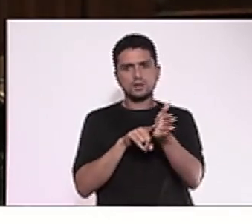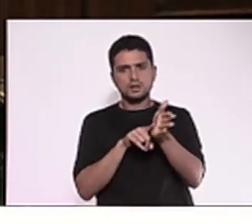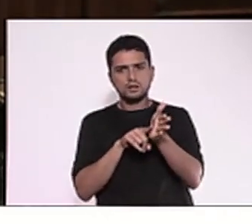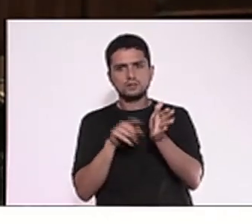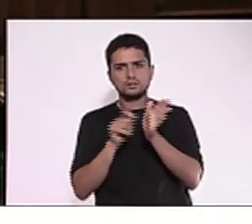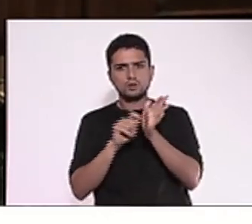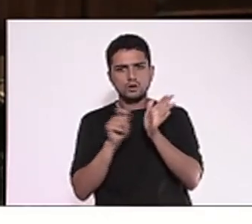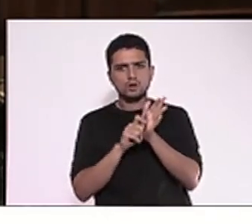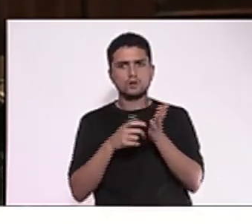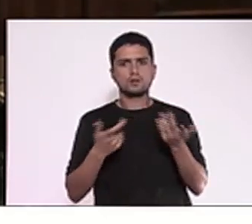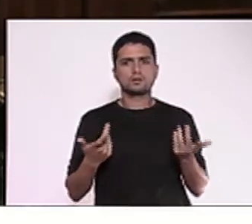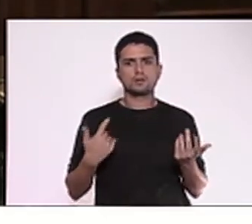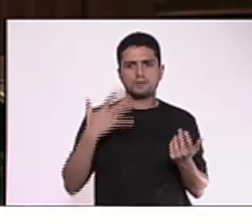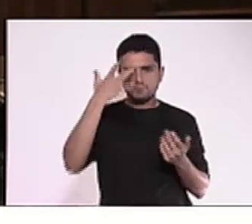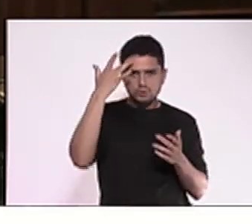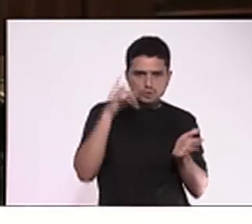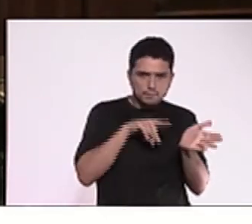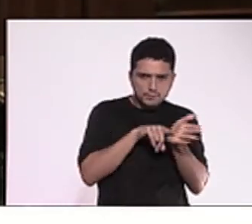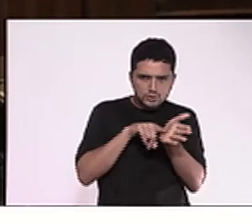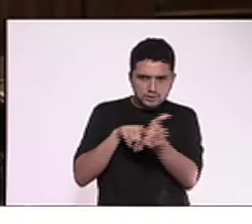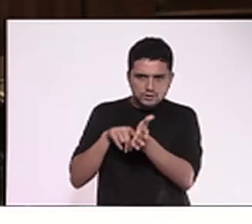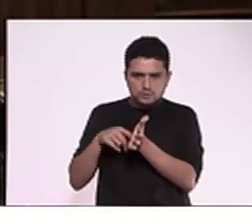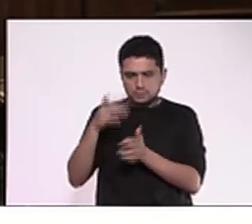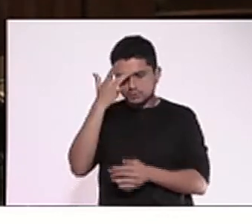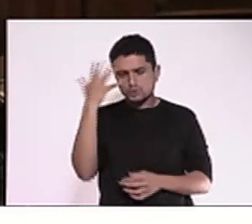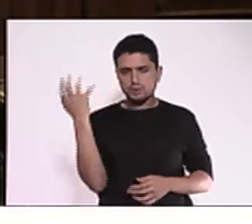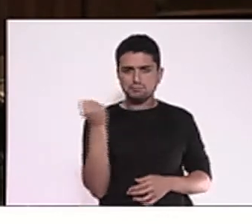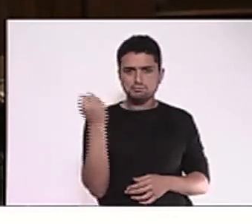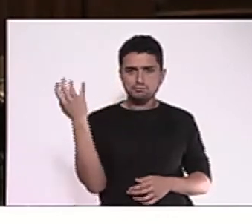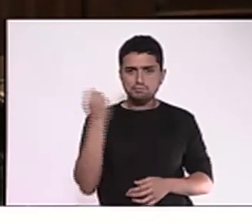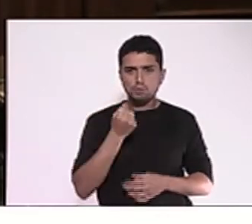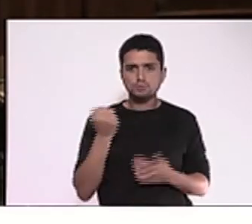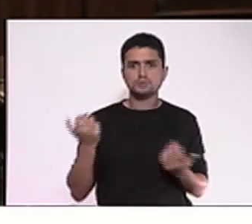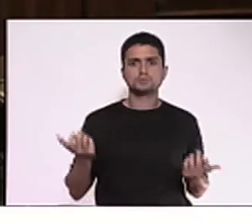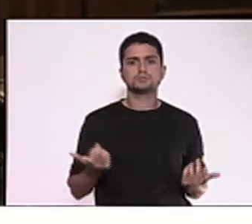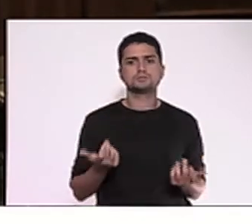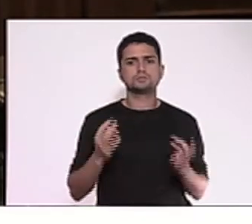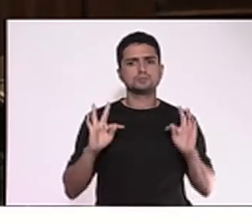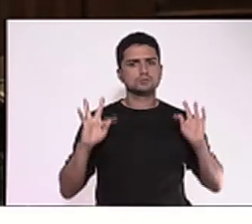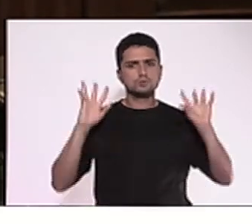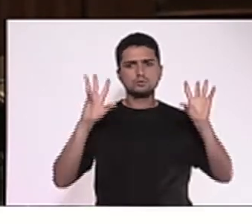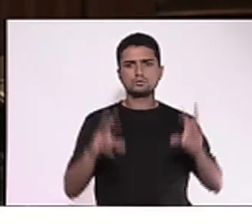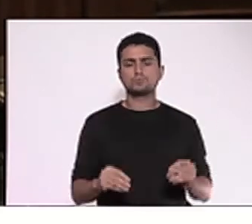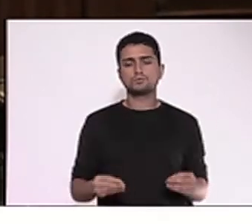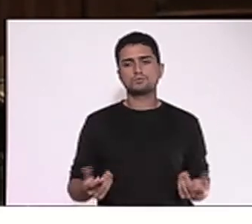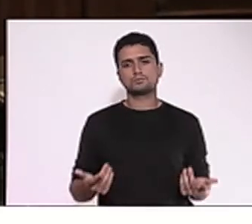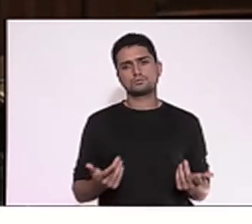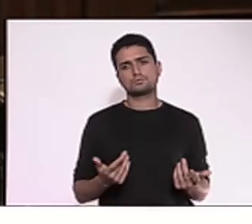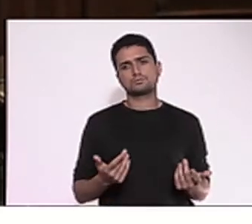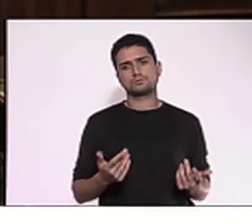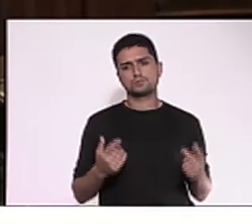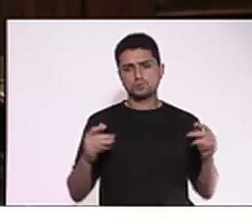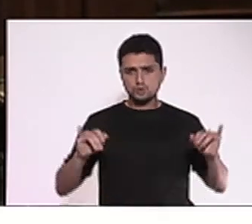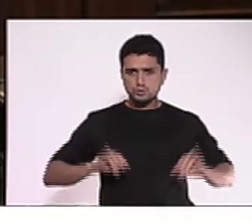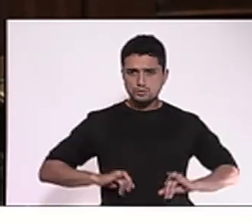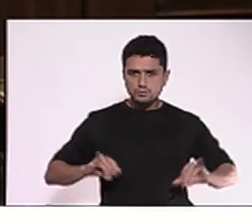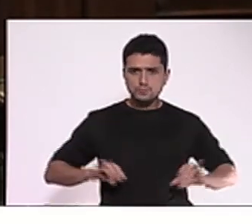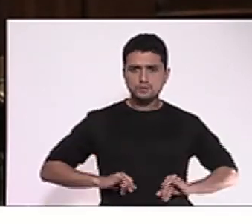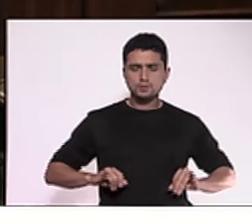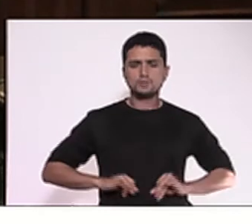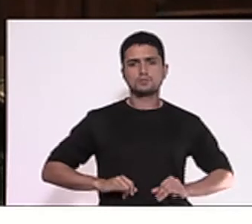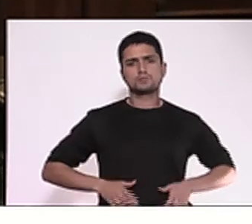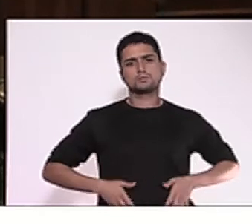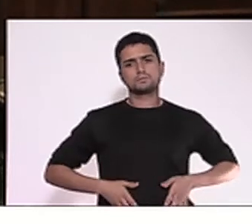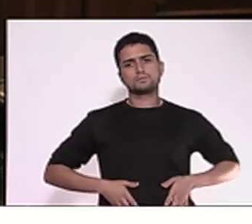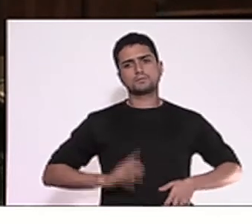bolsistas, enfim. Então não dá para defender tudo isso, não dá para associar a todas essas lutas e na hora H fechar os olhos e dar um cheque em